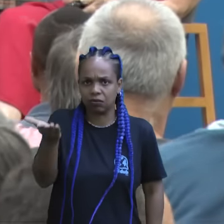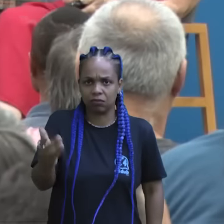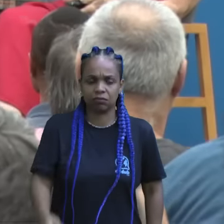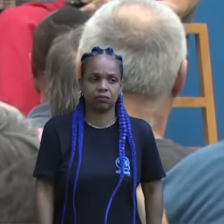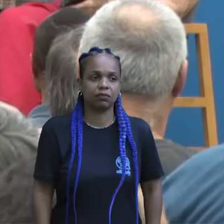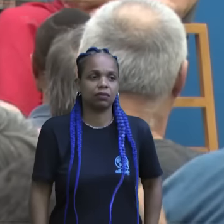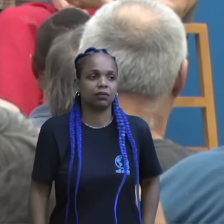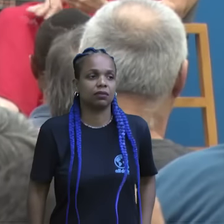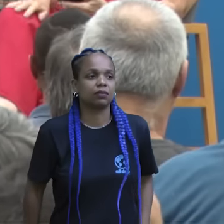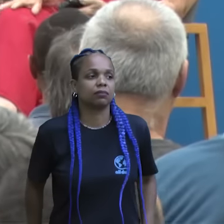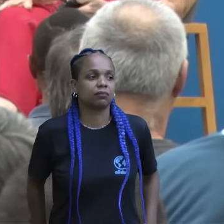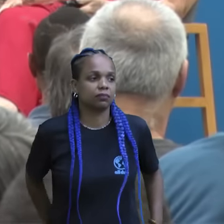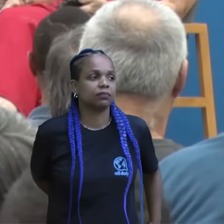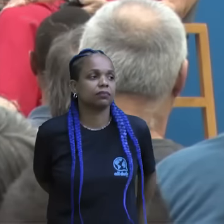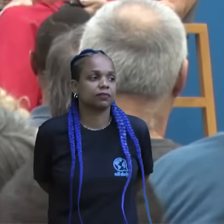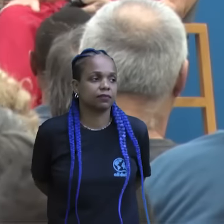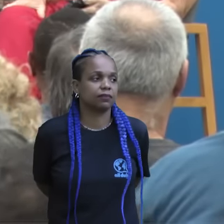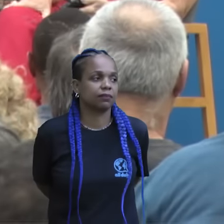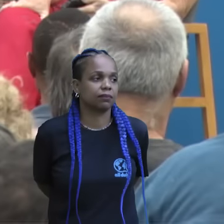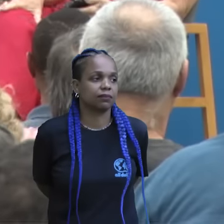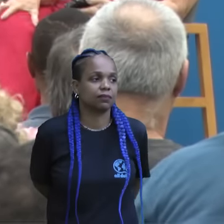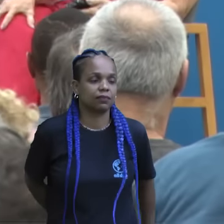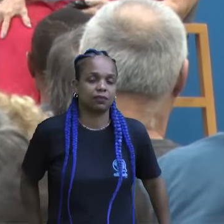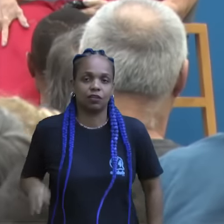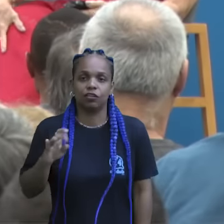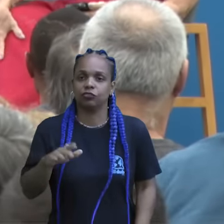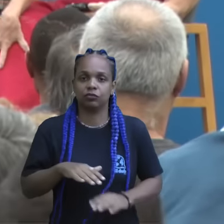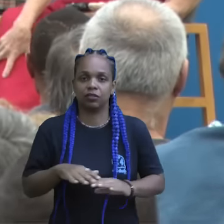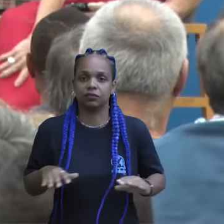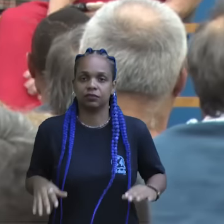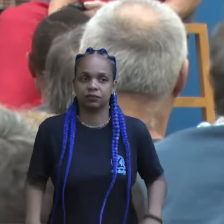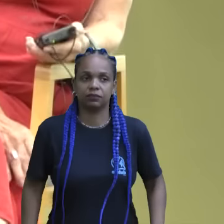Bea, quer falar? Sou eu. Essa tá difícil, hein? Bora!